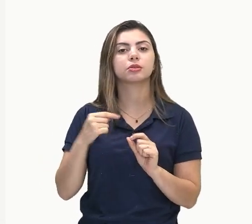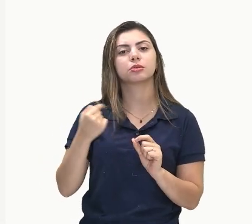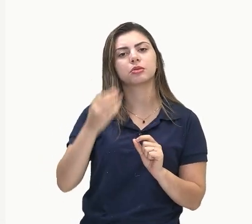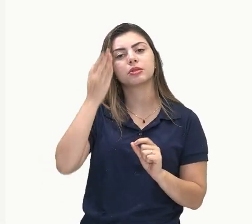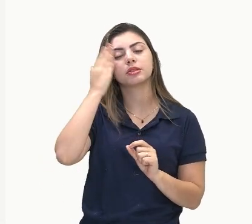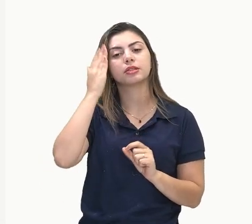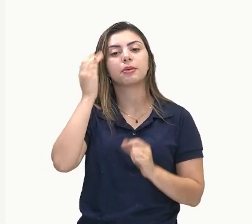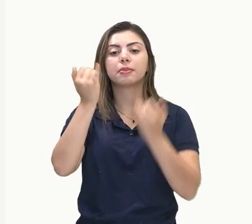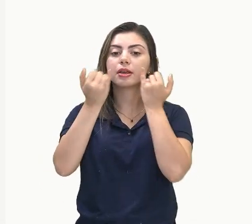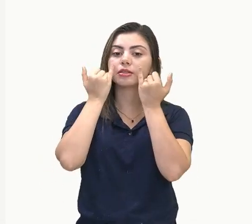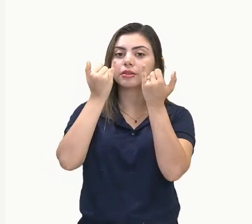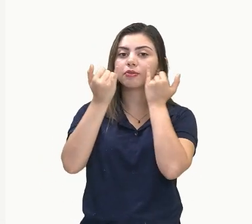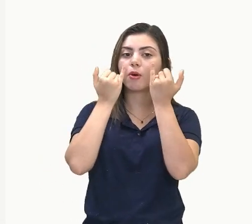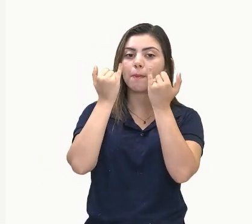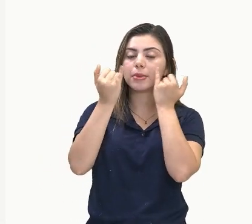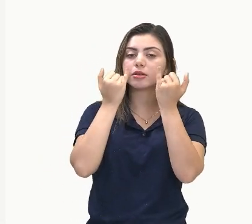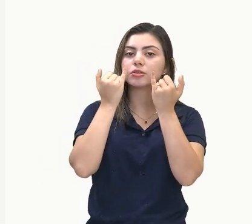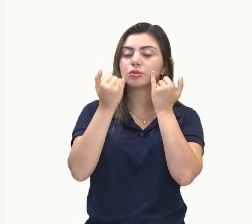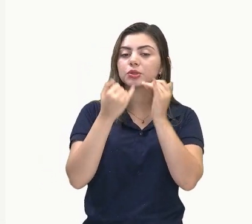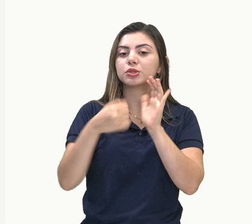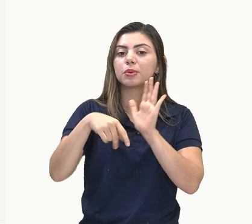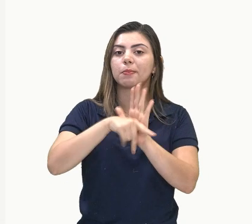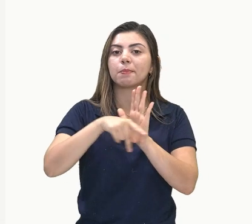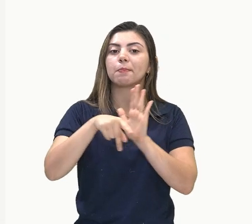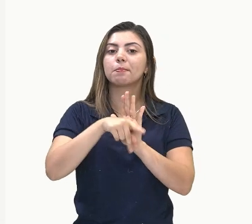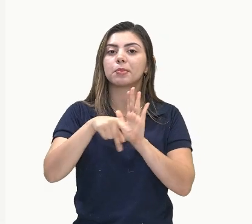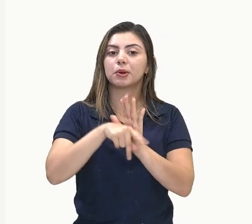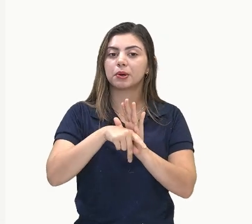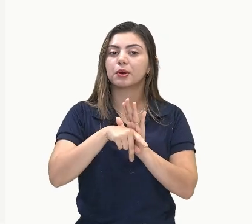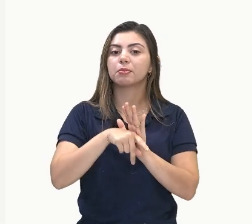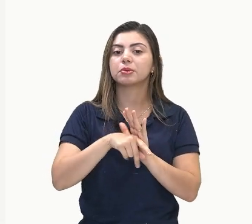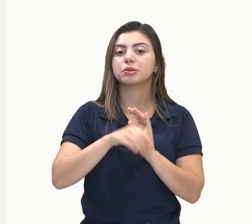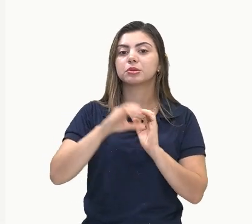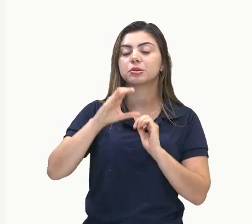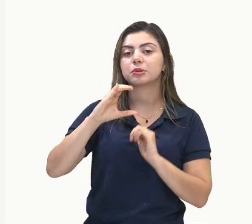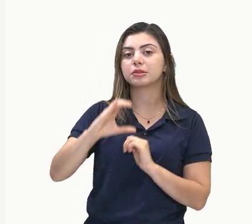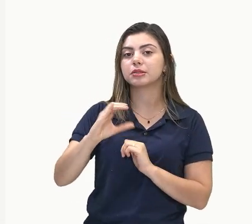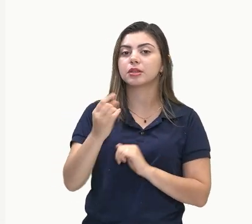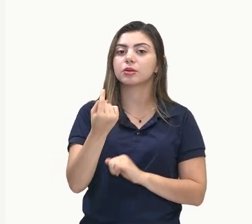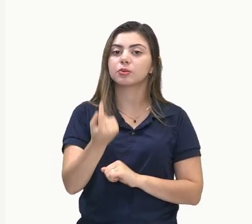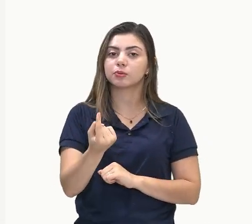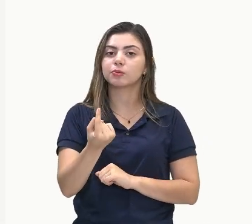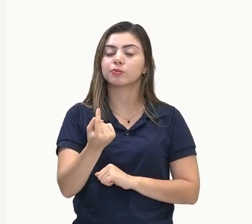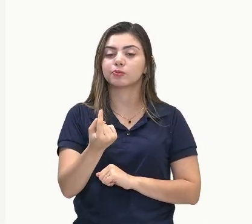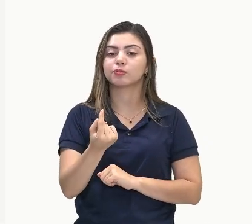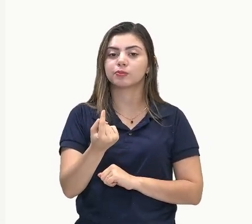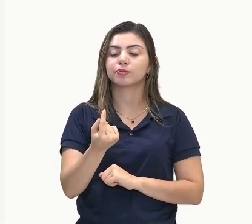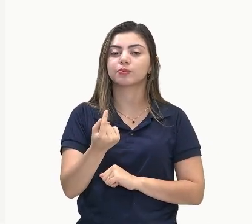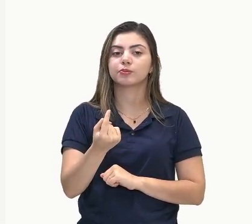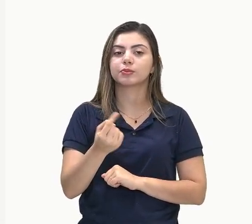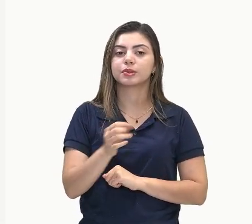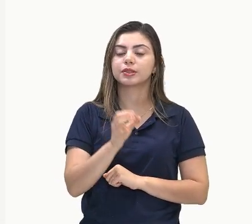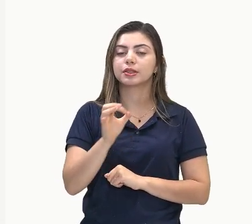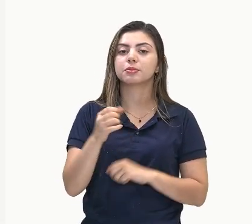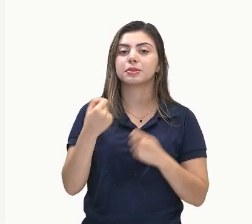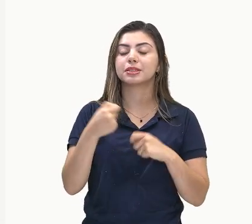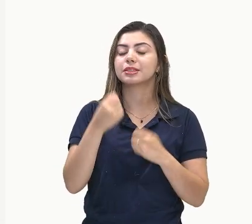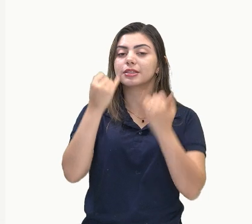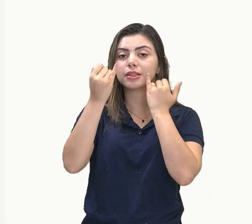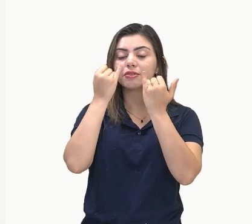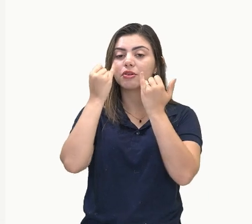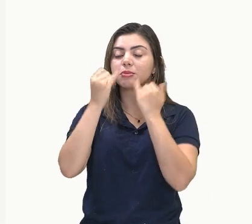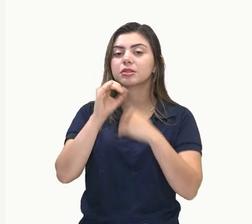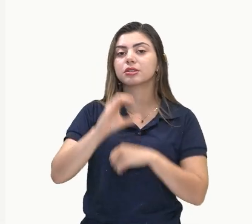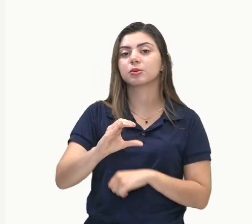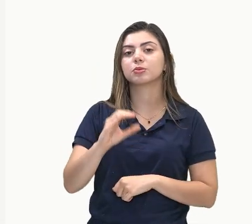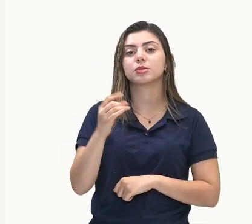do quê? Das coordenadas do centro 1, né? Nós temos que saber quais